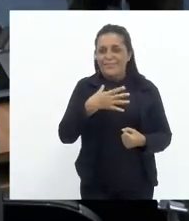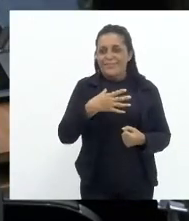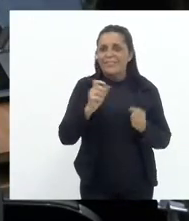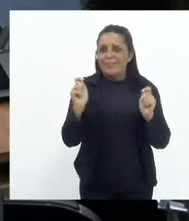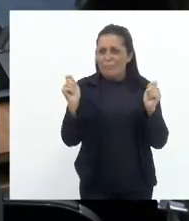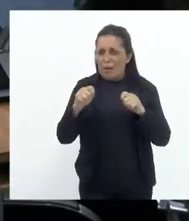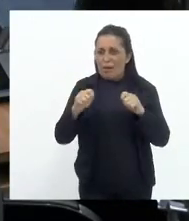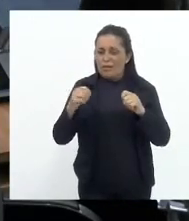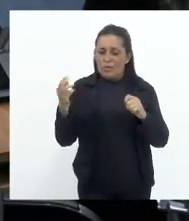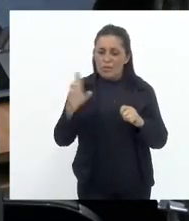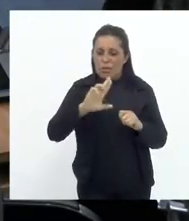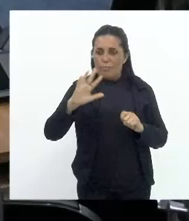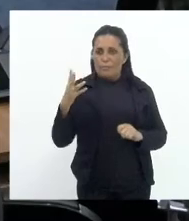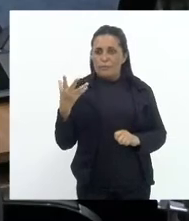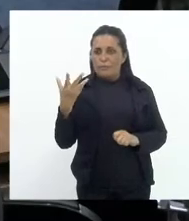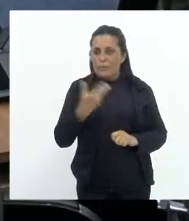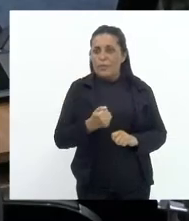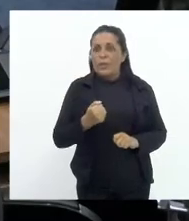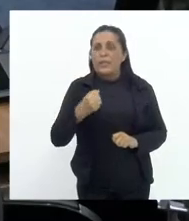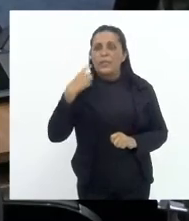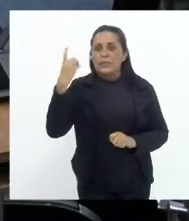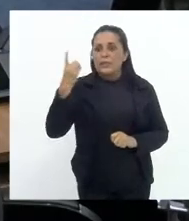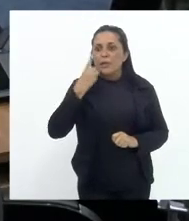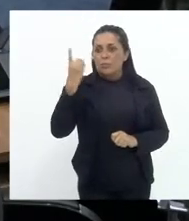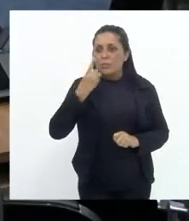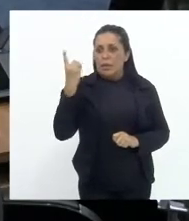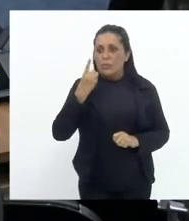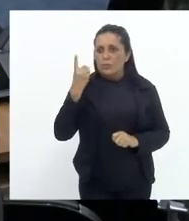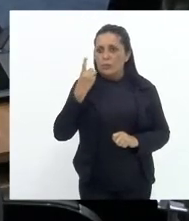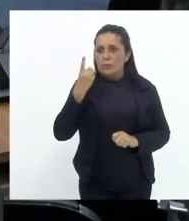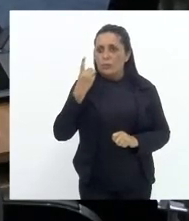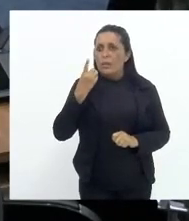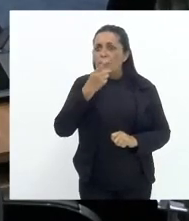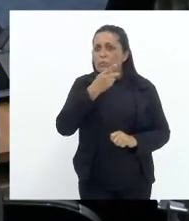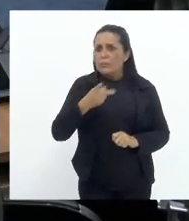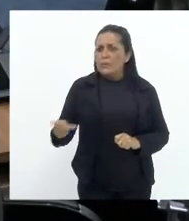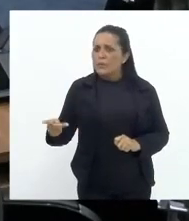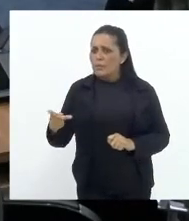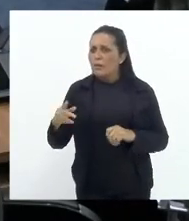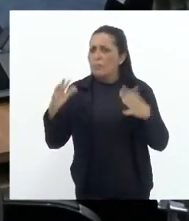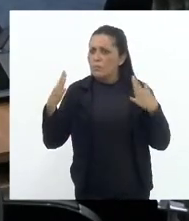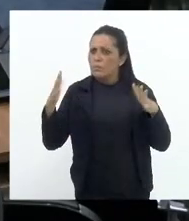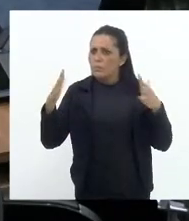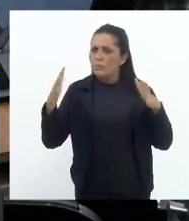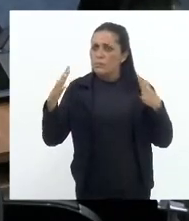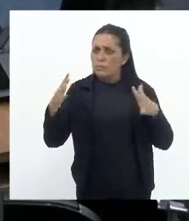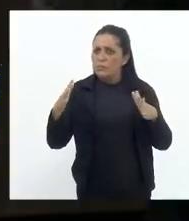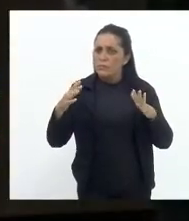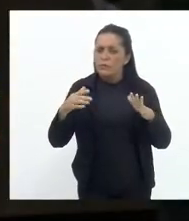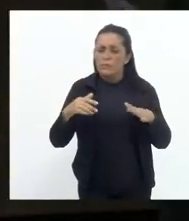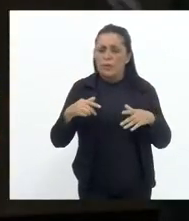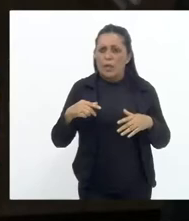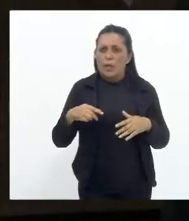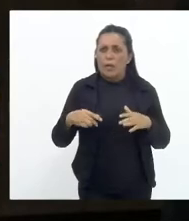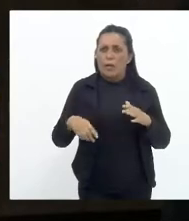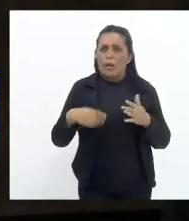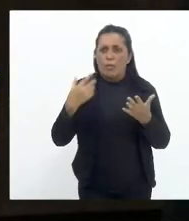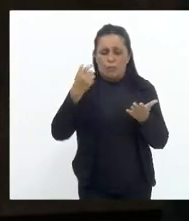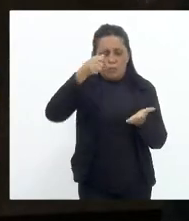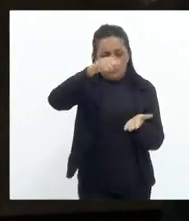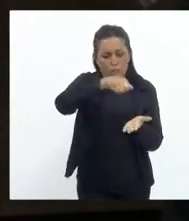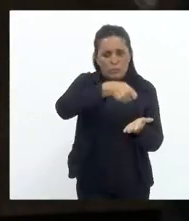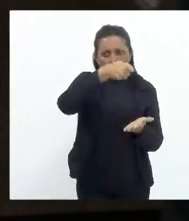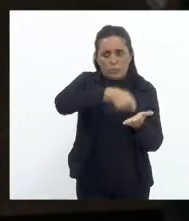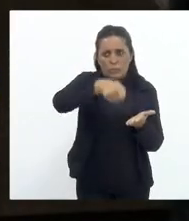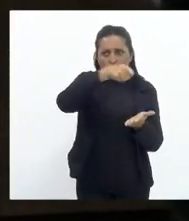esse nome bonito aí Deputado presente é para parabenizar os autores do projeto de lei de fato esse problema do